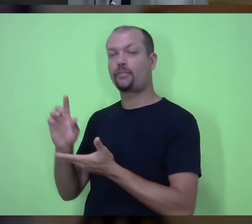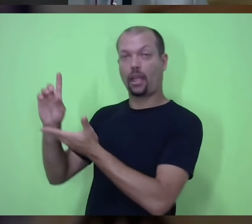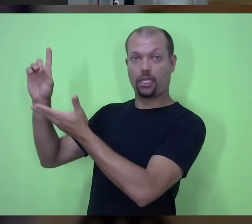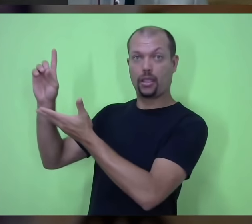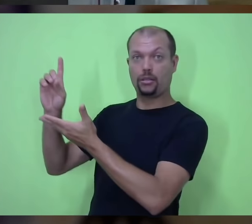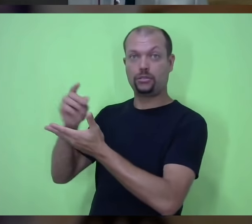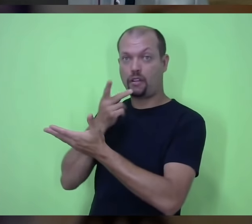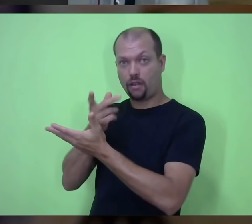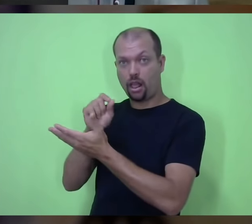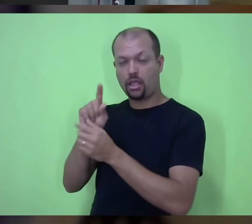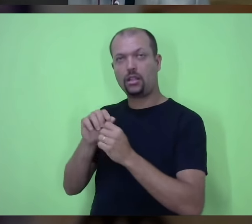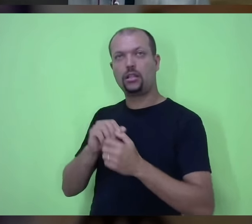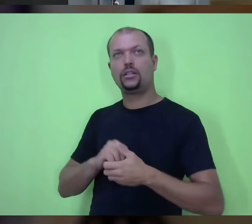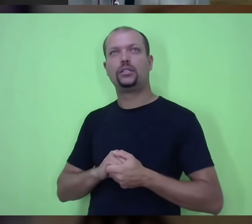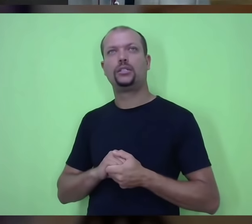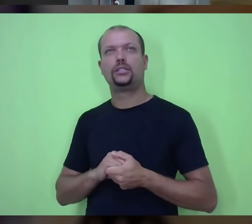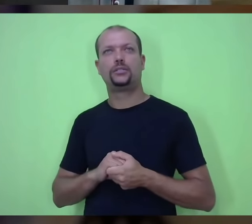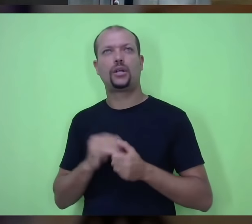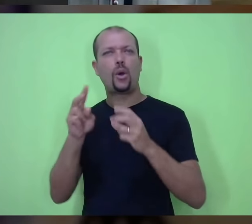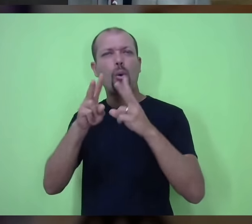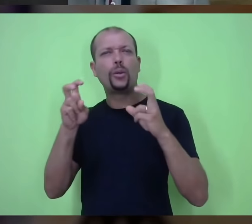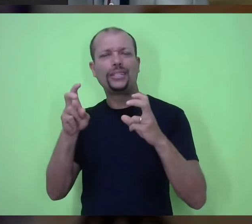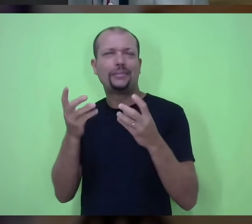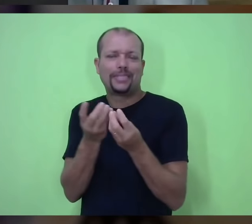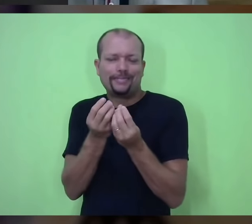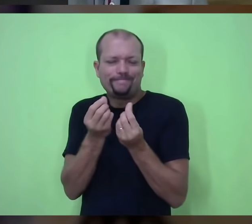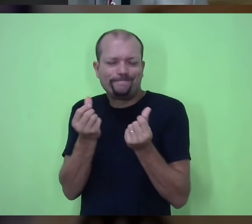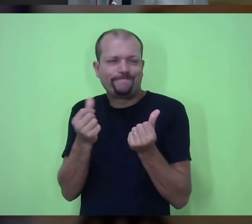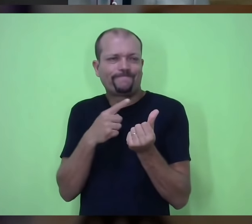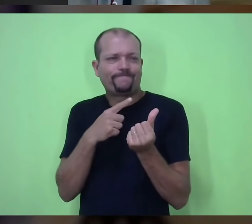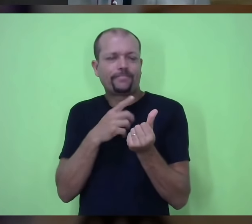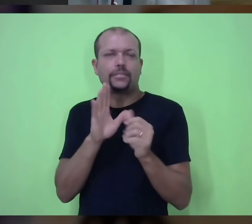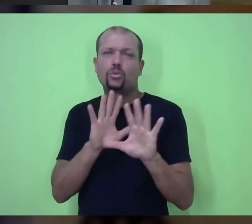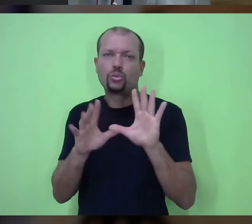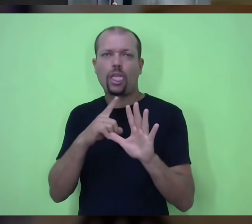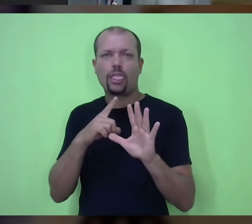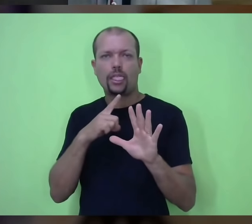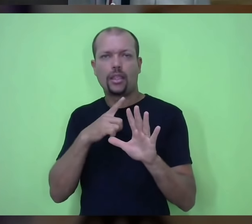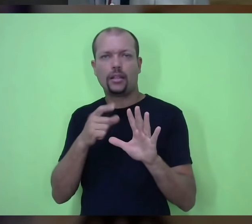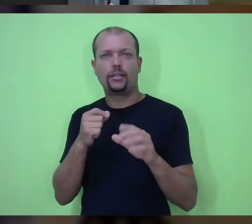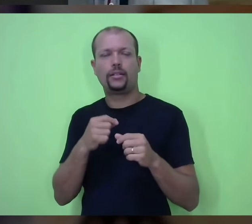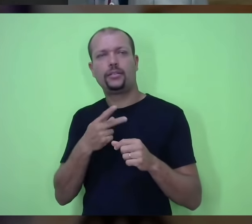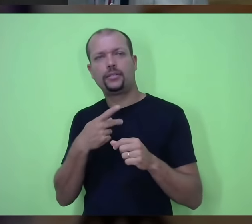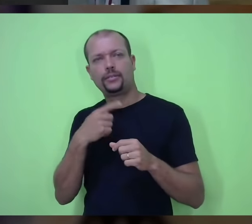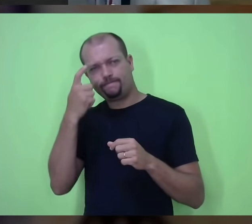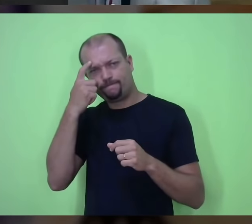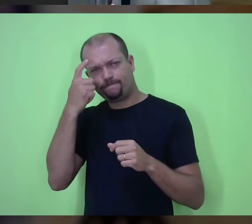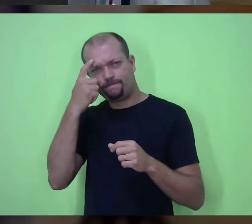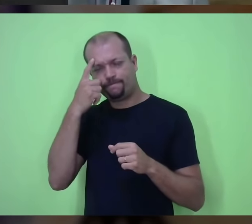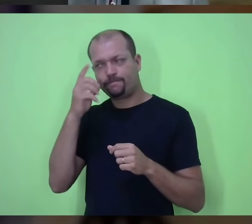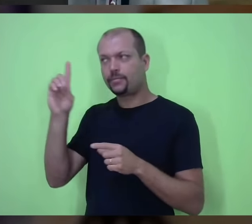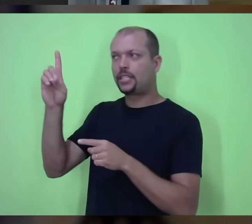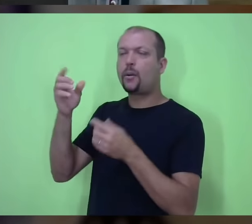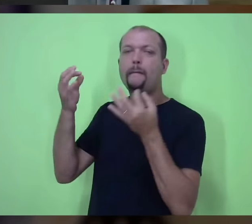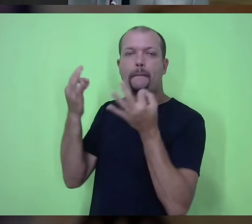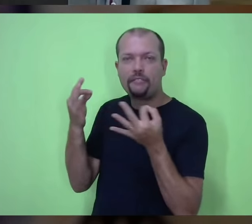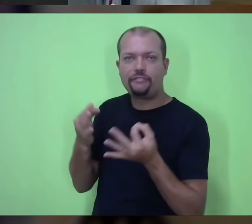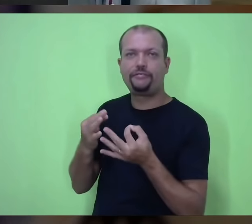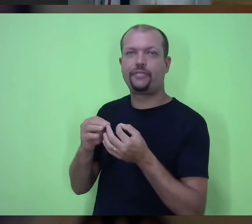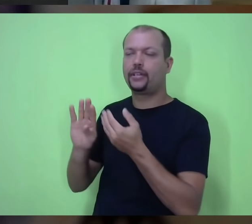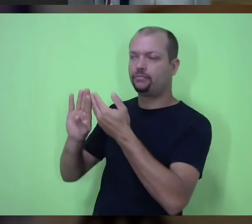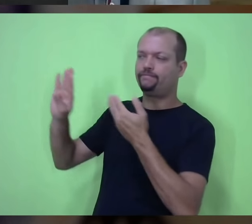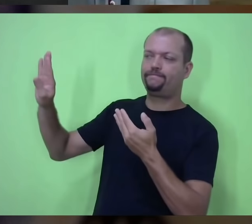Deus, esse é um termo muito sensível, porque nós enxergamos Deus como perfeito, como